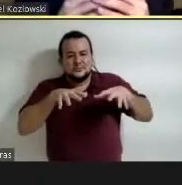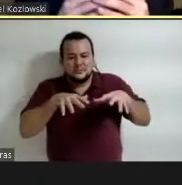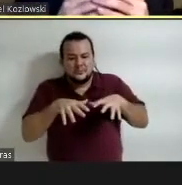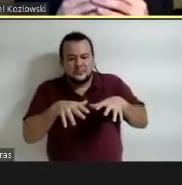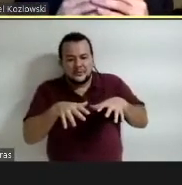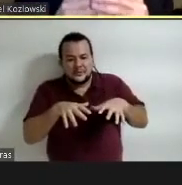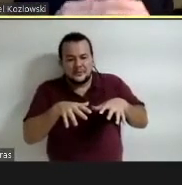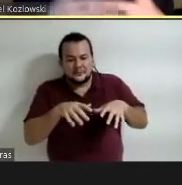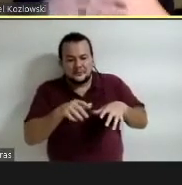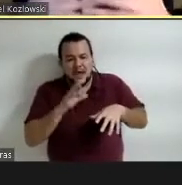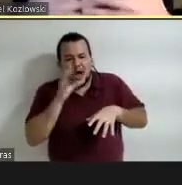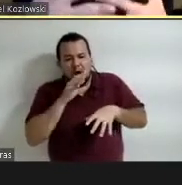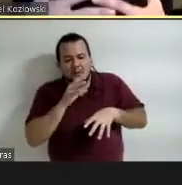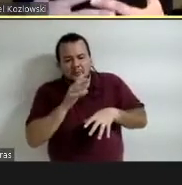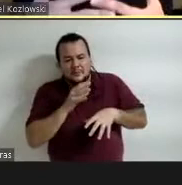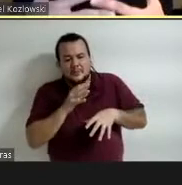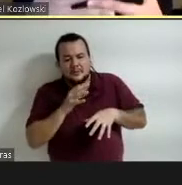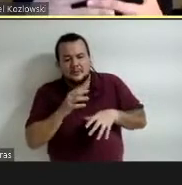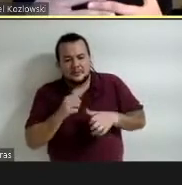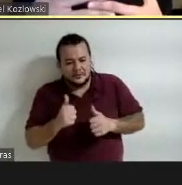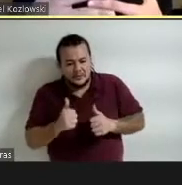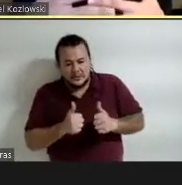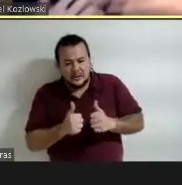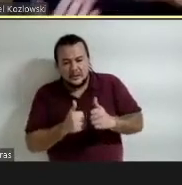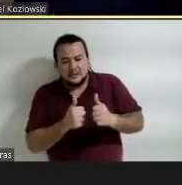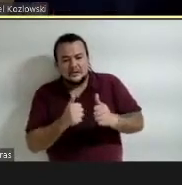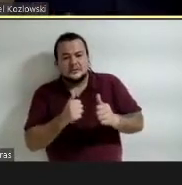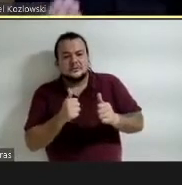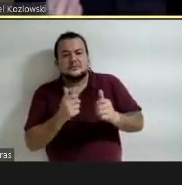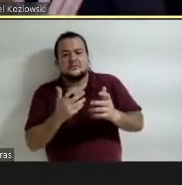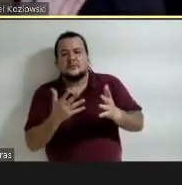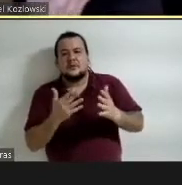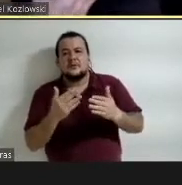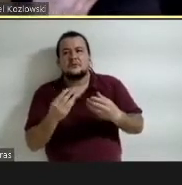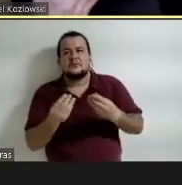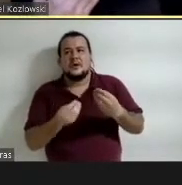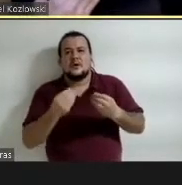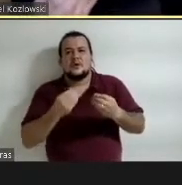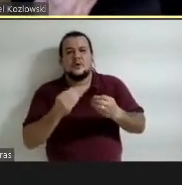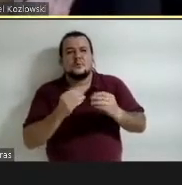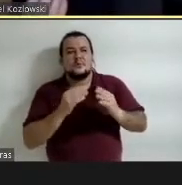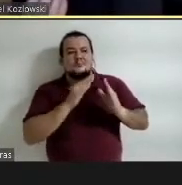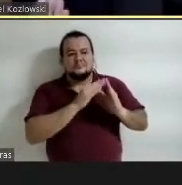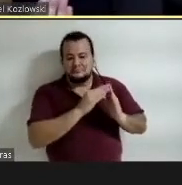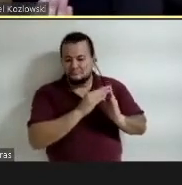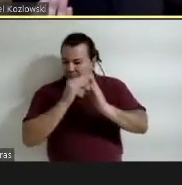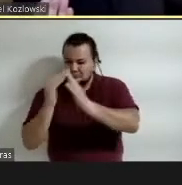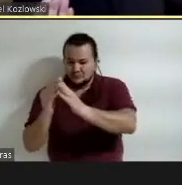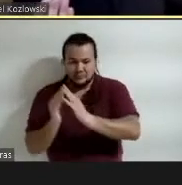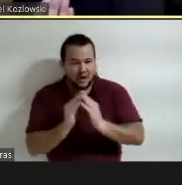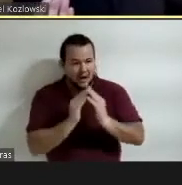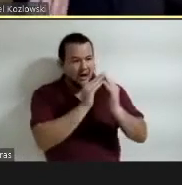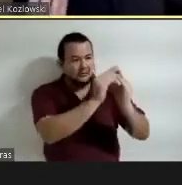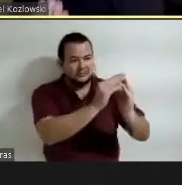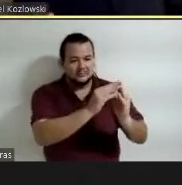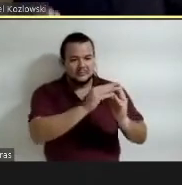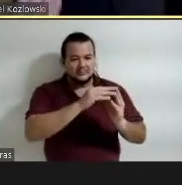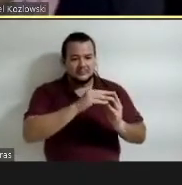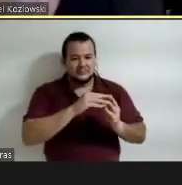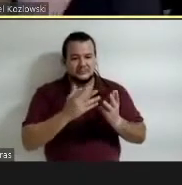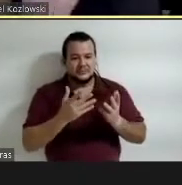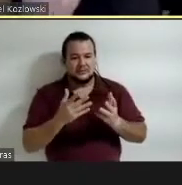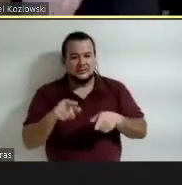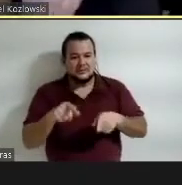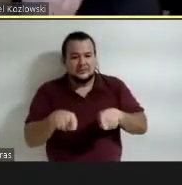e segue com a urbanização de maneira a migrar para os polos quando está verão e